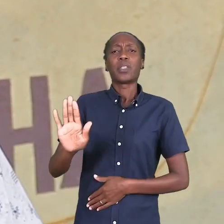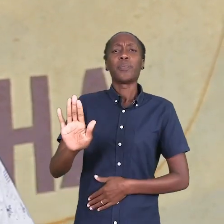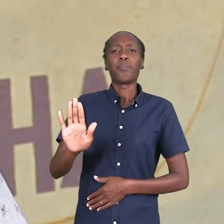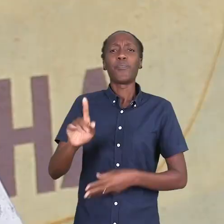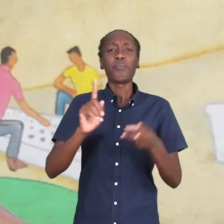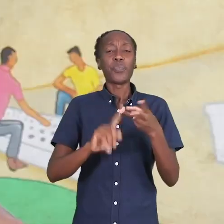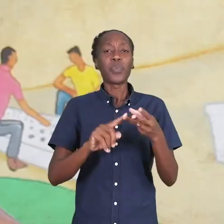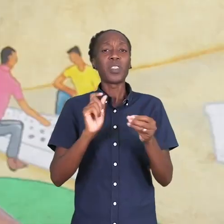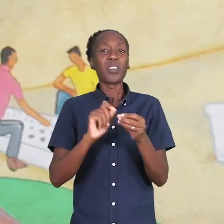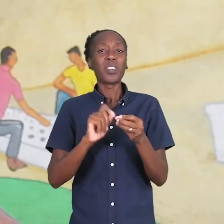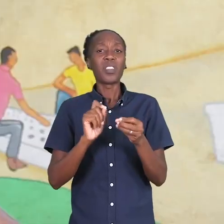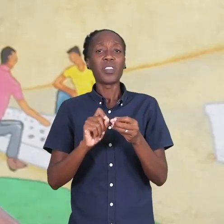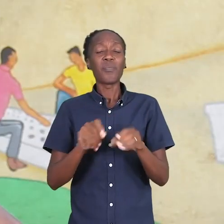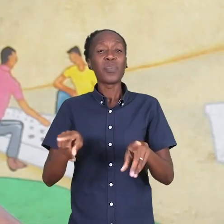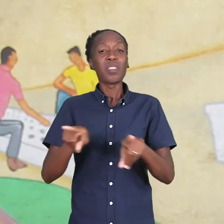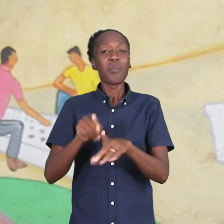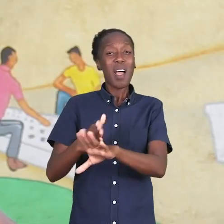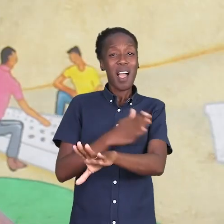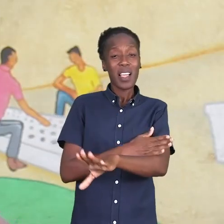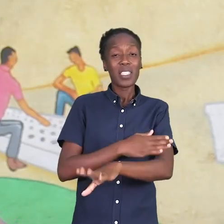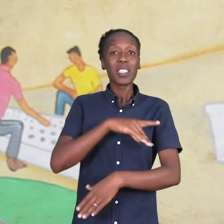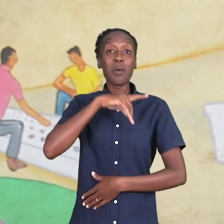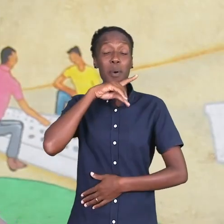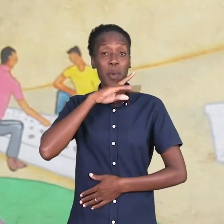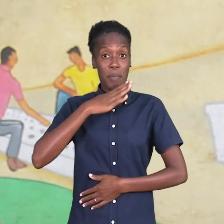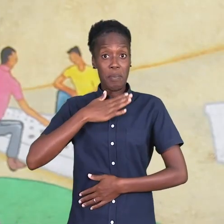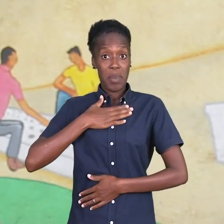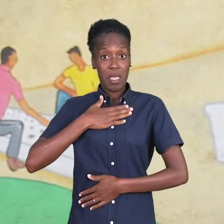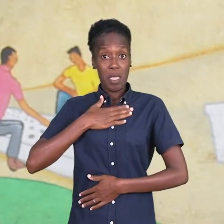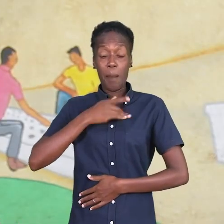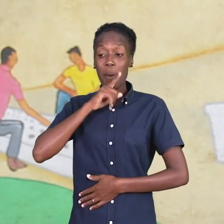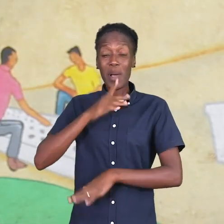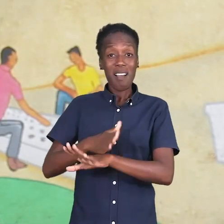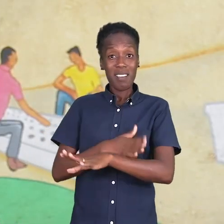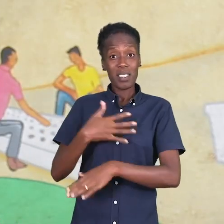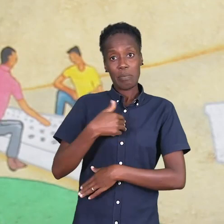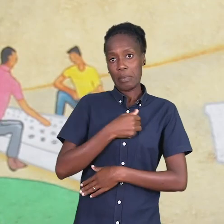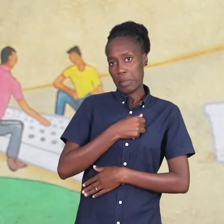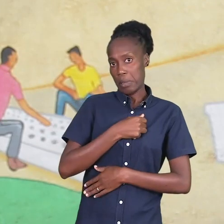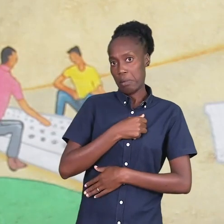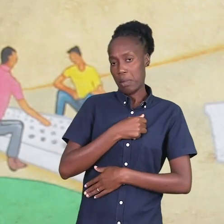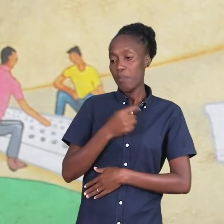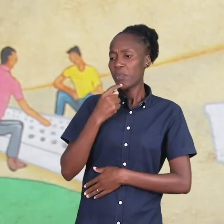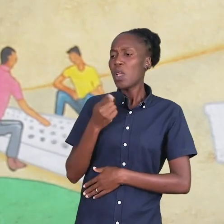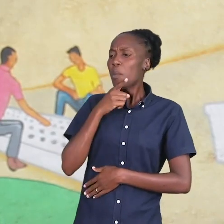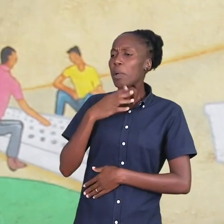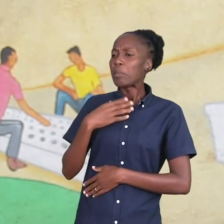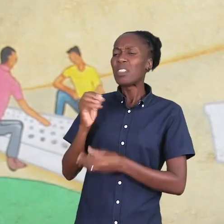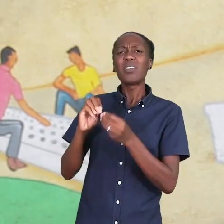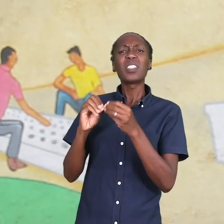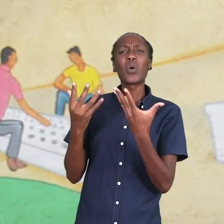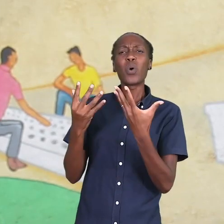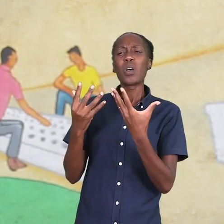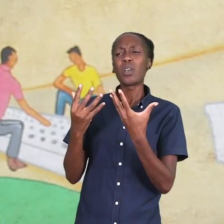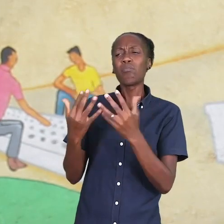cuidar deles. Cultivei isso antes do meu falecido pai morrer, porque ele me ensinou muito, me disse que era que eu tinha que estudar